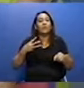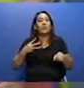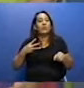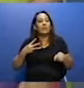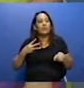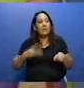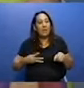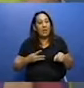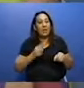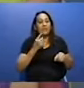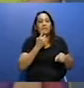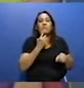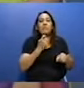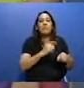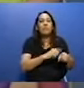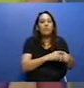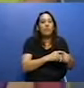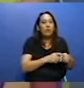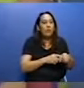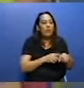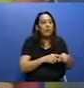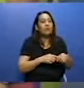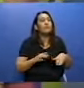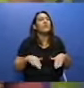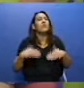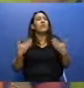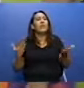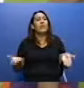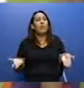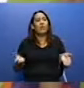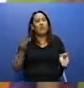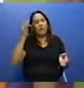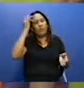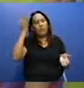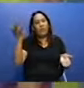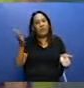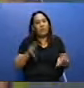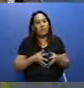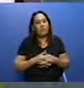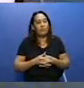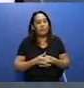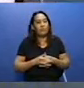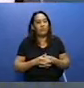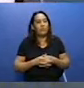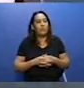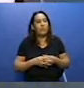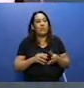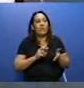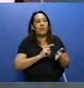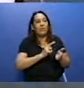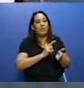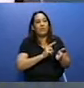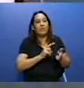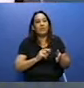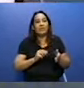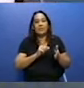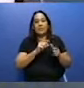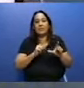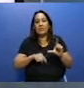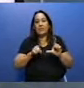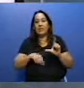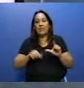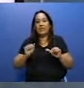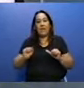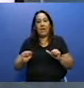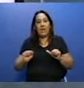3, três morangos. E aí? Ficou fácil, não ficou? Olha só. Desenhe as